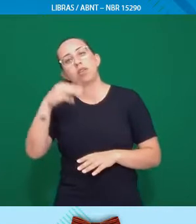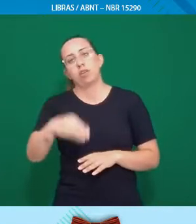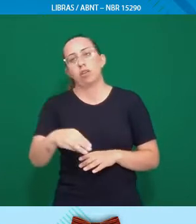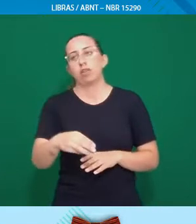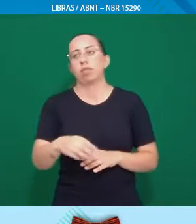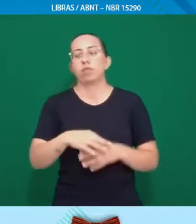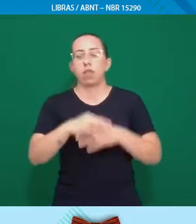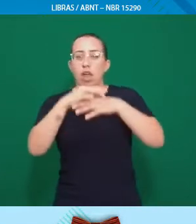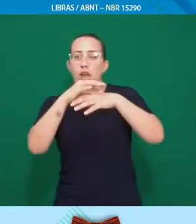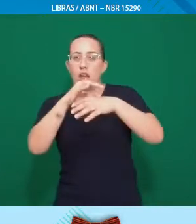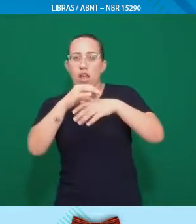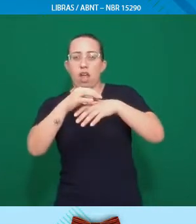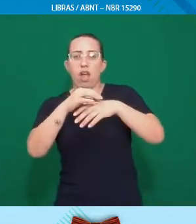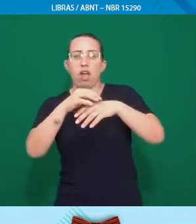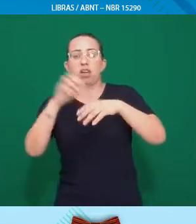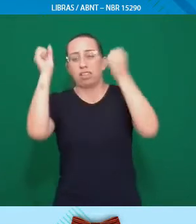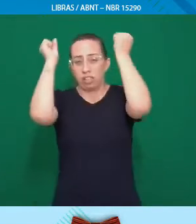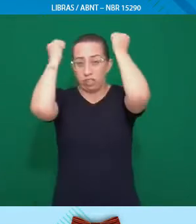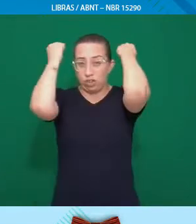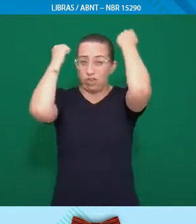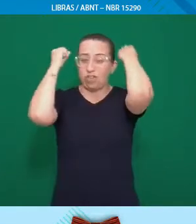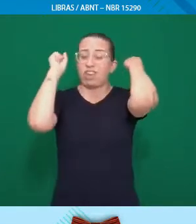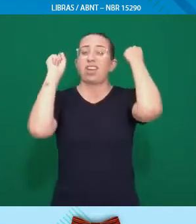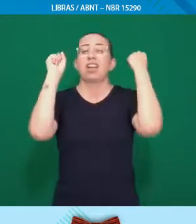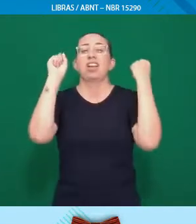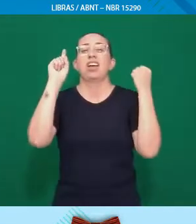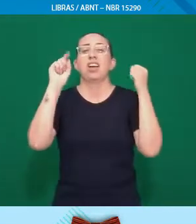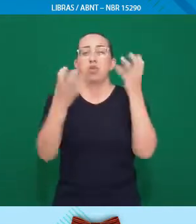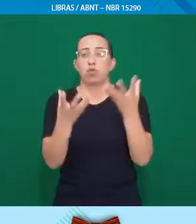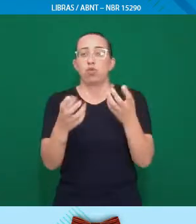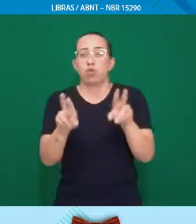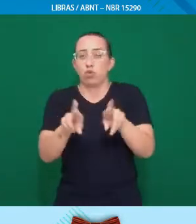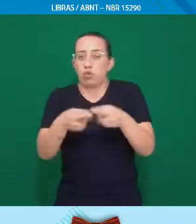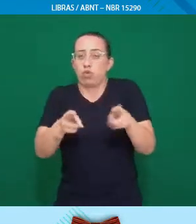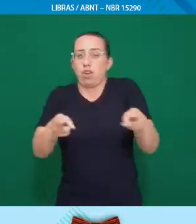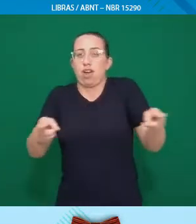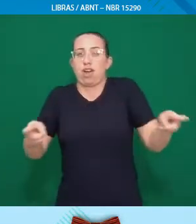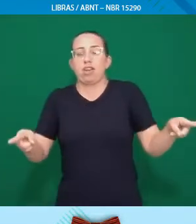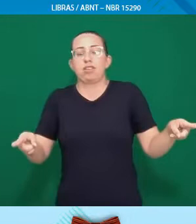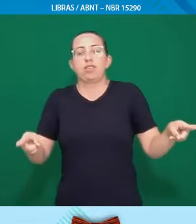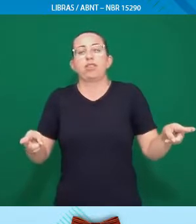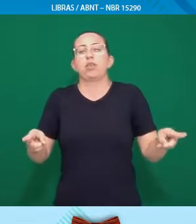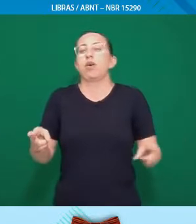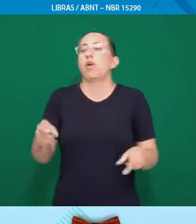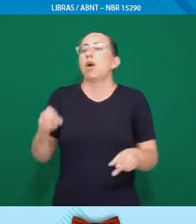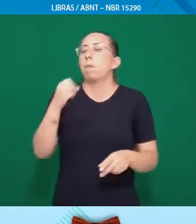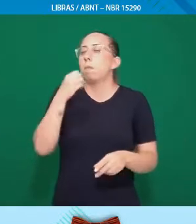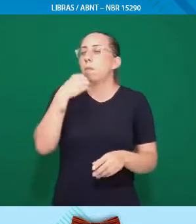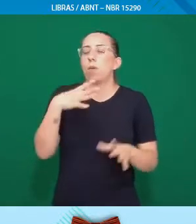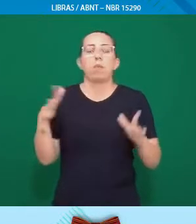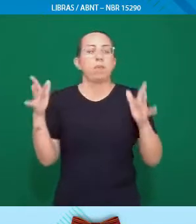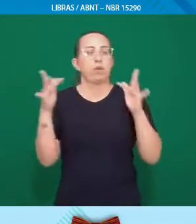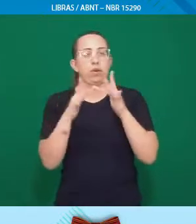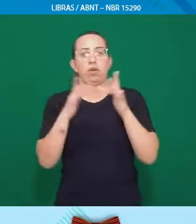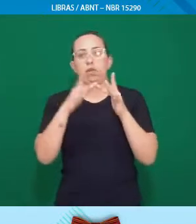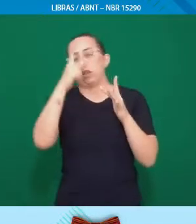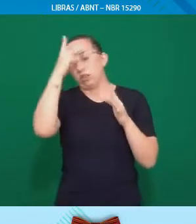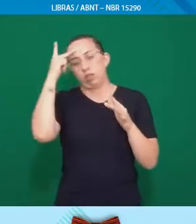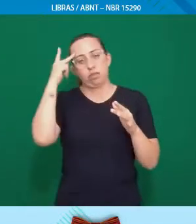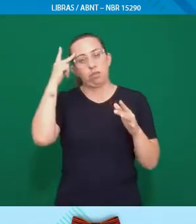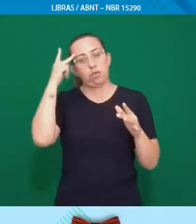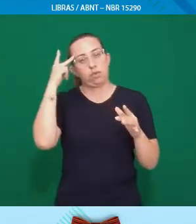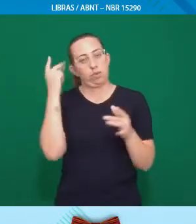Que Valoriza as boas relações o ser humano e As instituições parceiras atitudes como essa deve ser lembradas e homenageadas